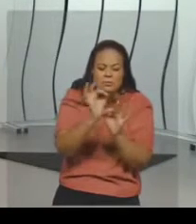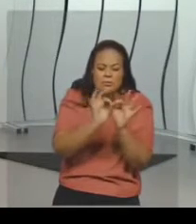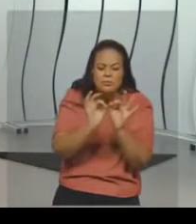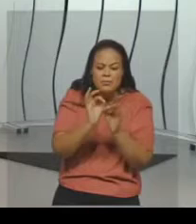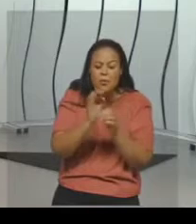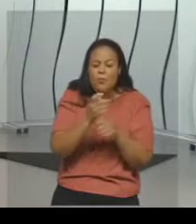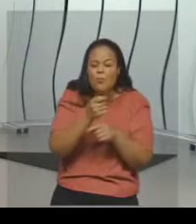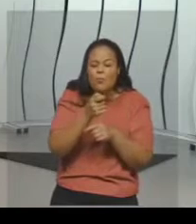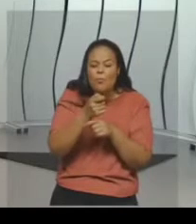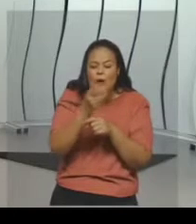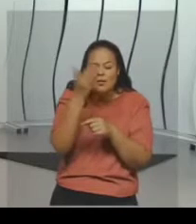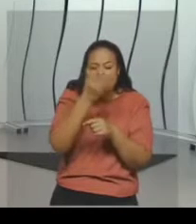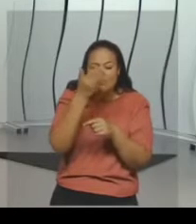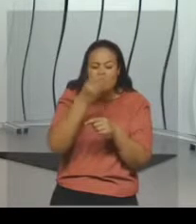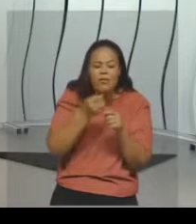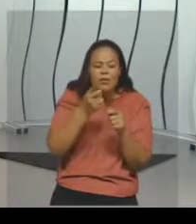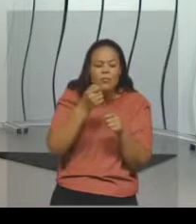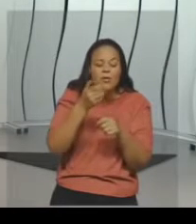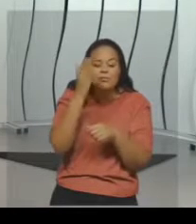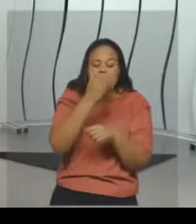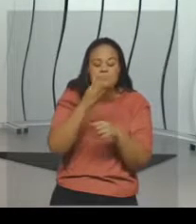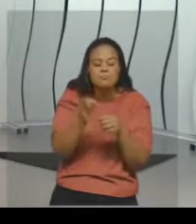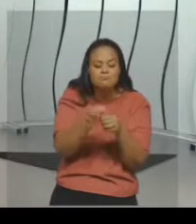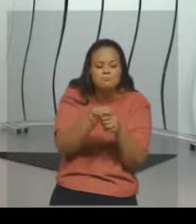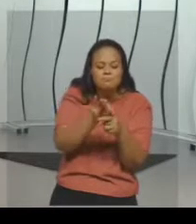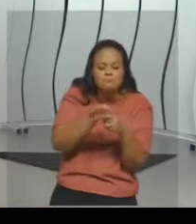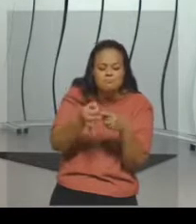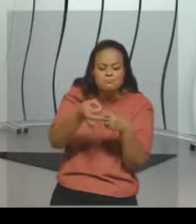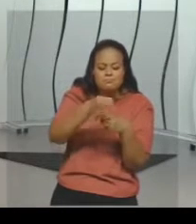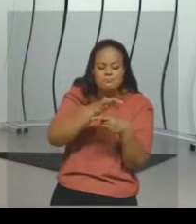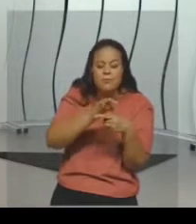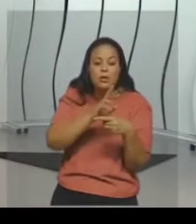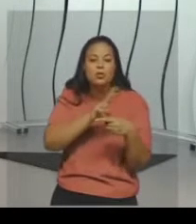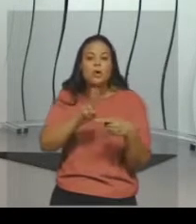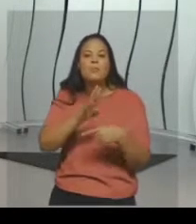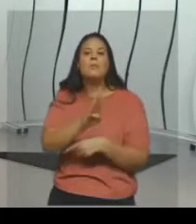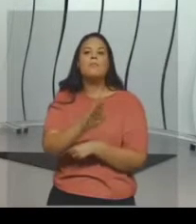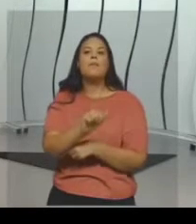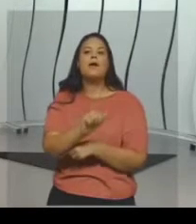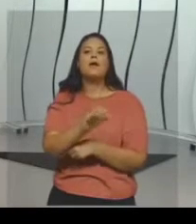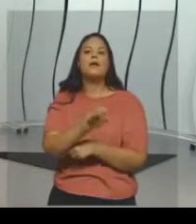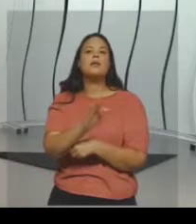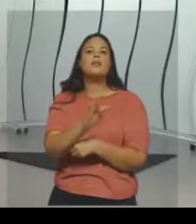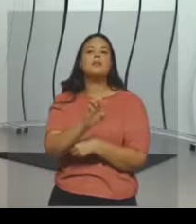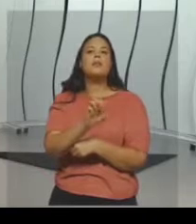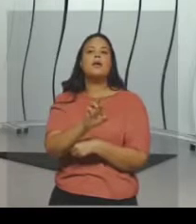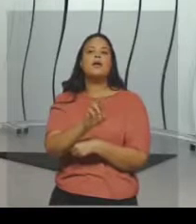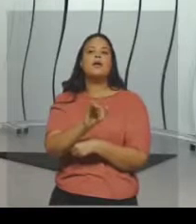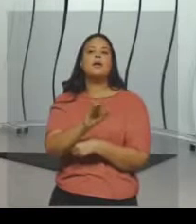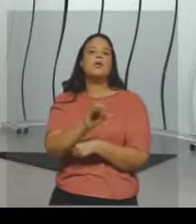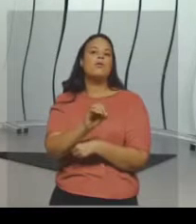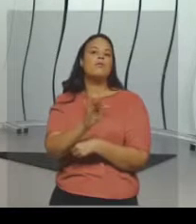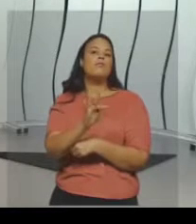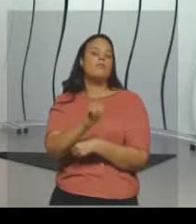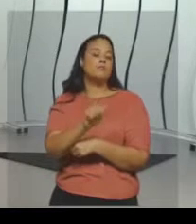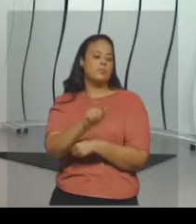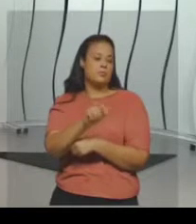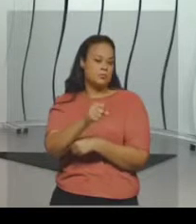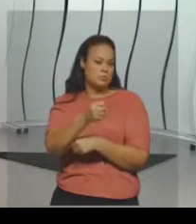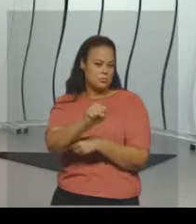E esses vírus são chamados bacteriófagos, muitos deles. Isso também pode proteger, essa cápsula